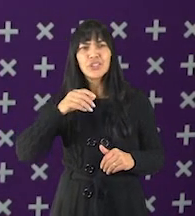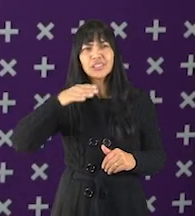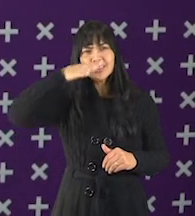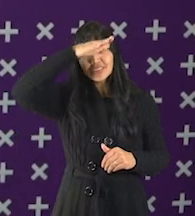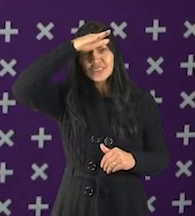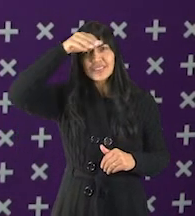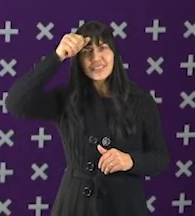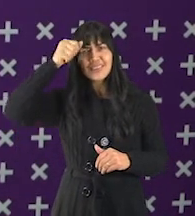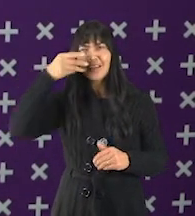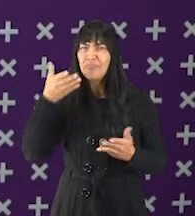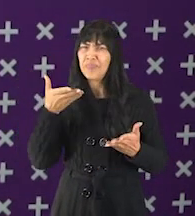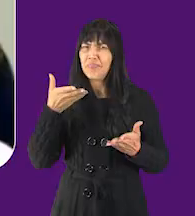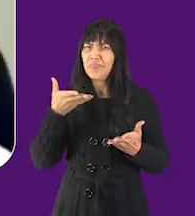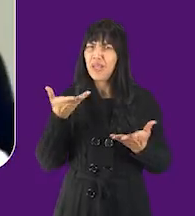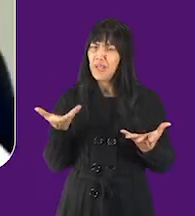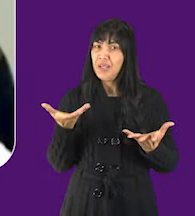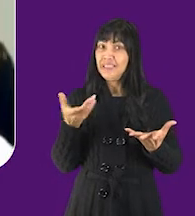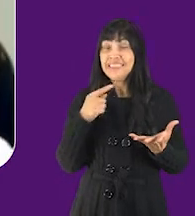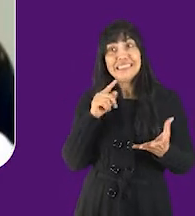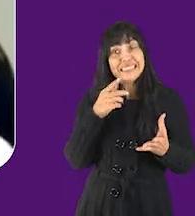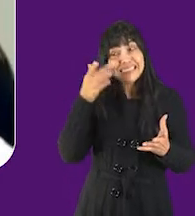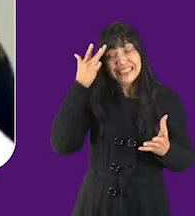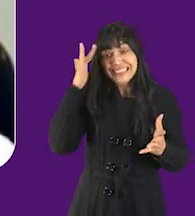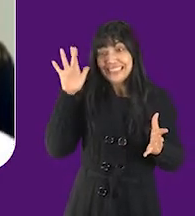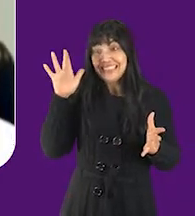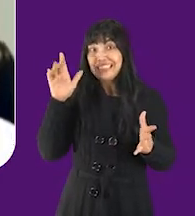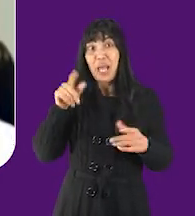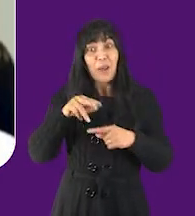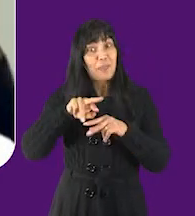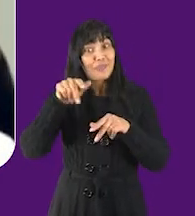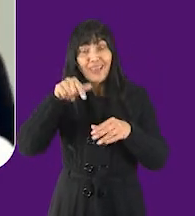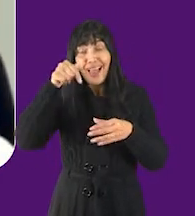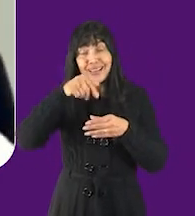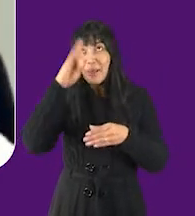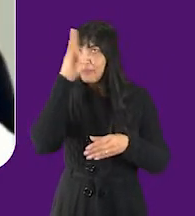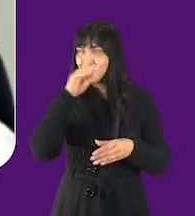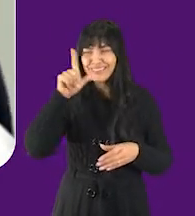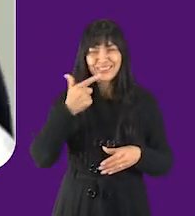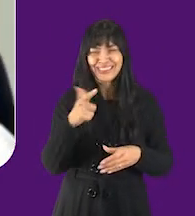Não, essa é forte, não dá para tomar sempre, não.